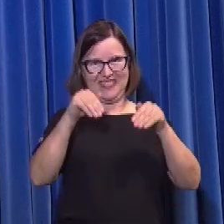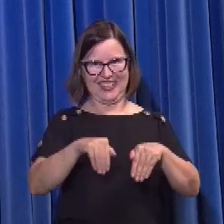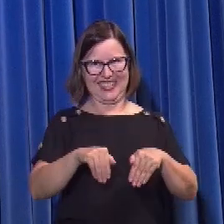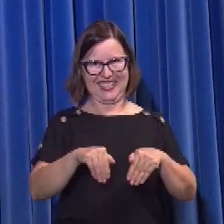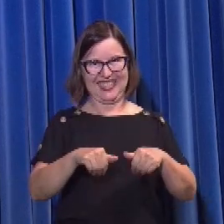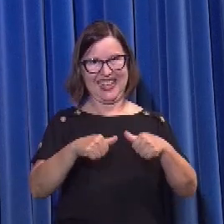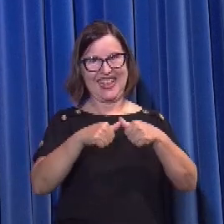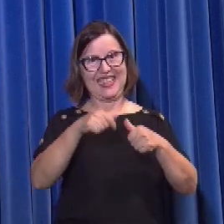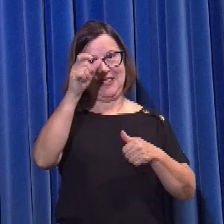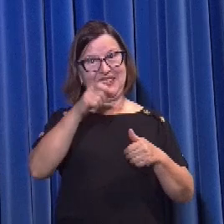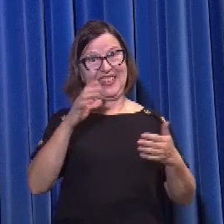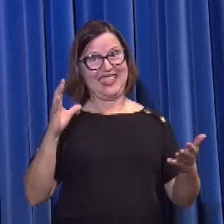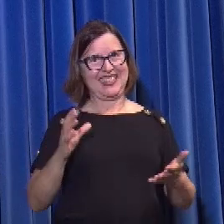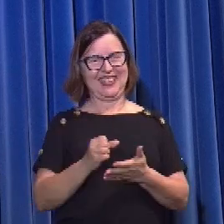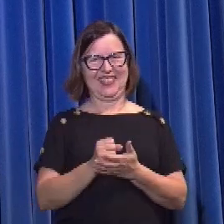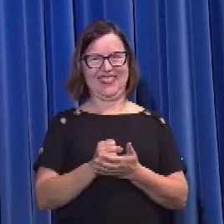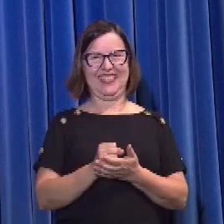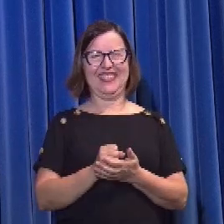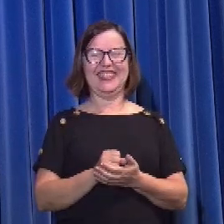esse será salvo.